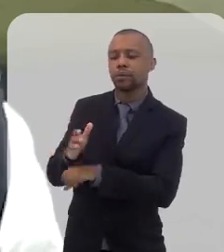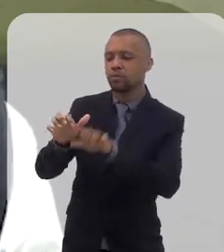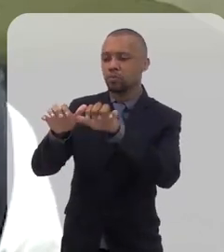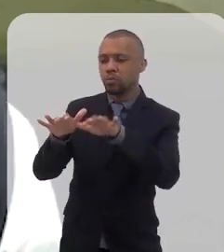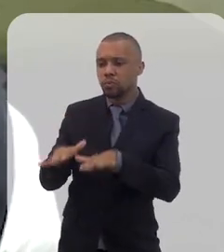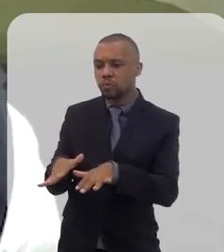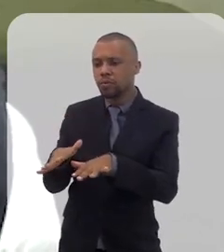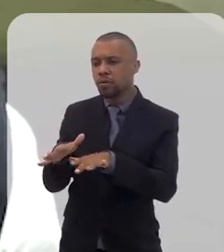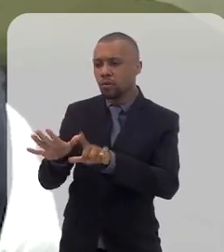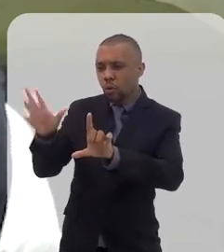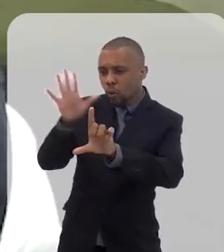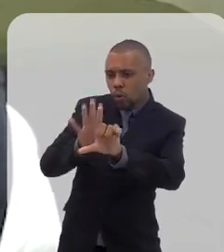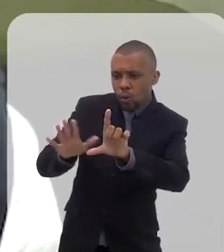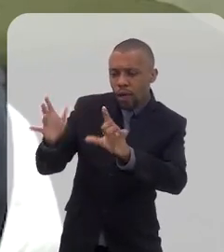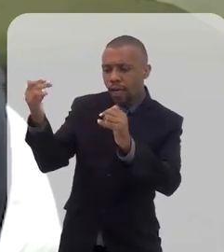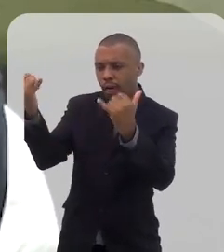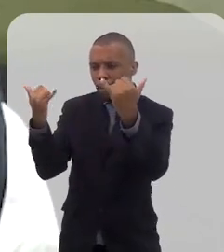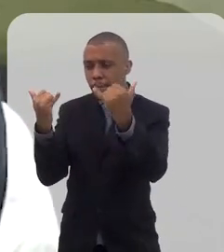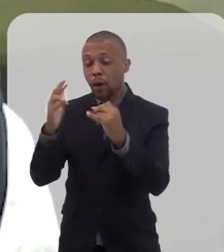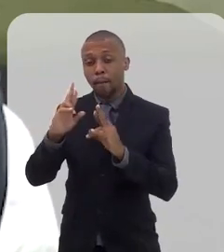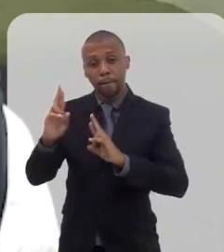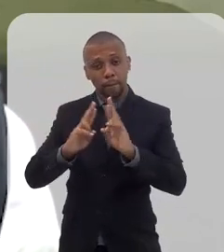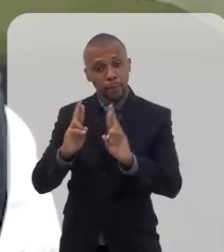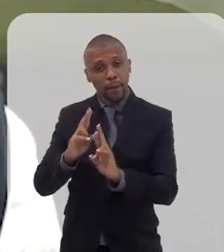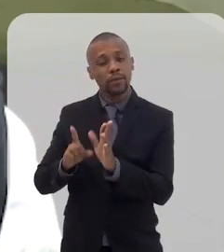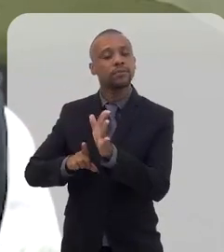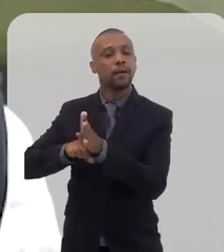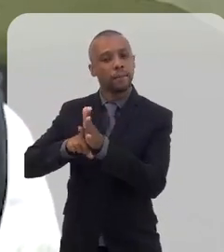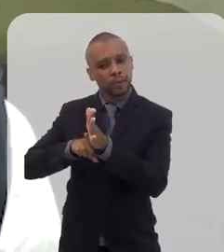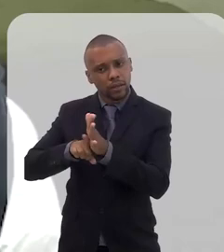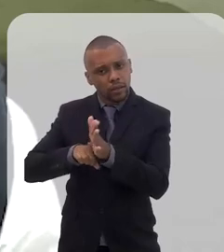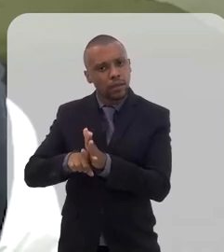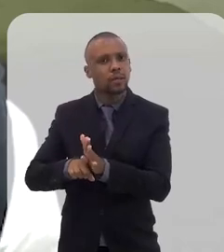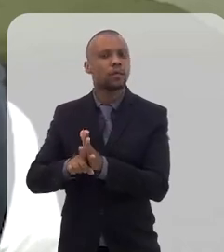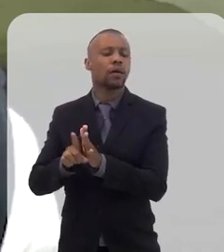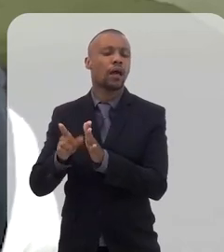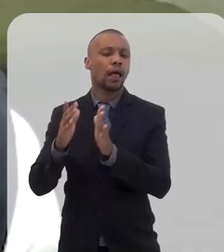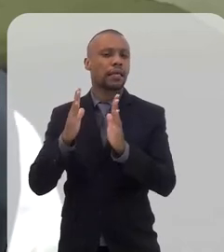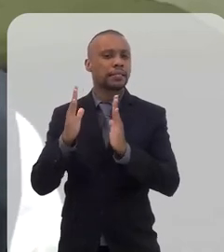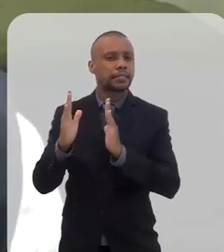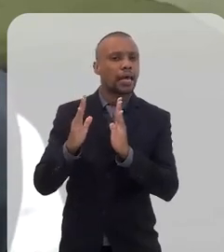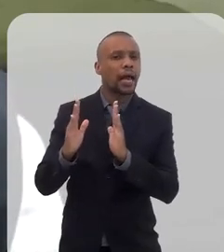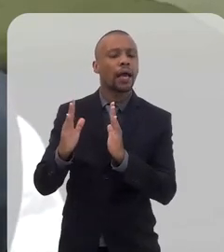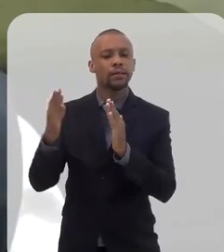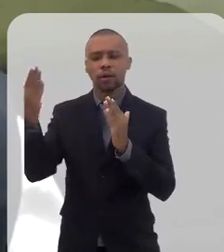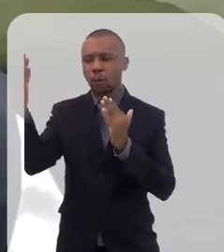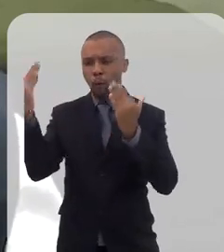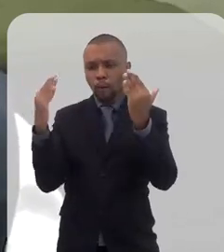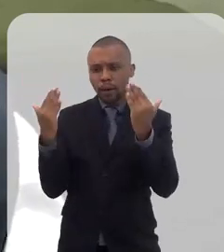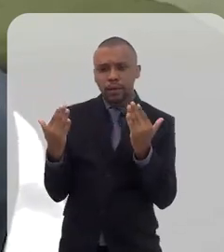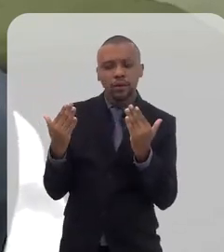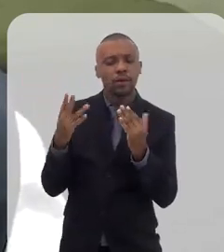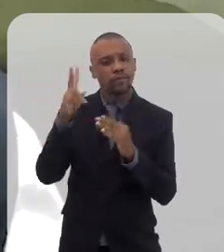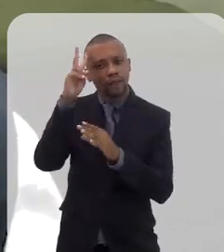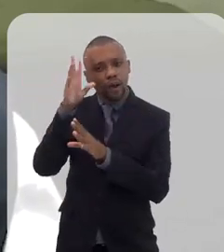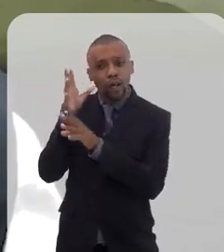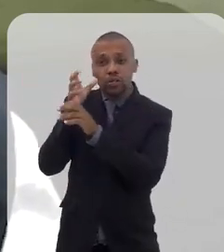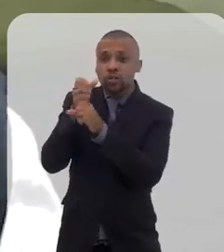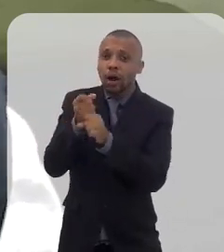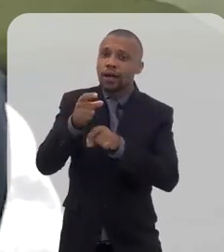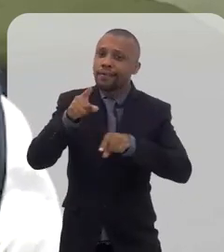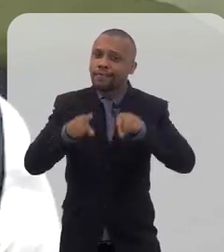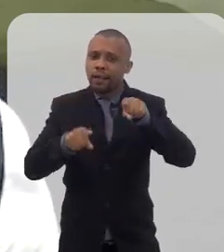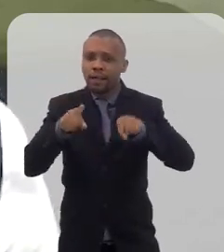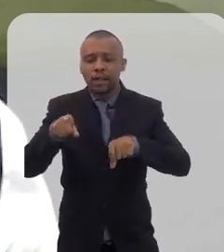acesso, entrar e tirar os principais resultados da pesquisa em séries históricas, comparativos de variáveis